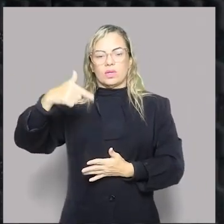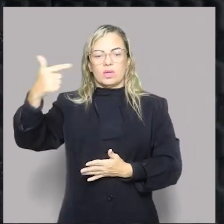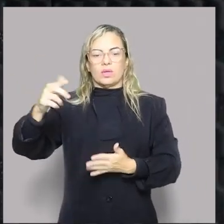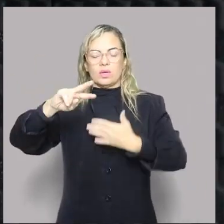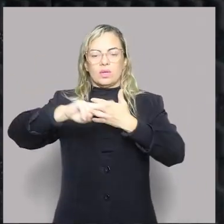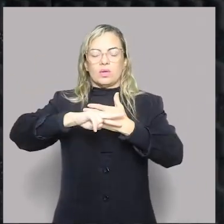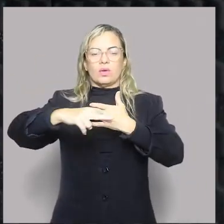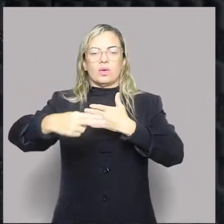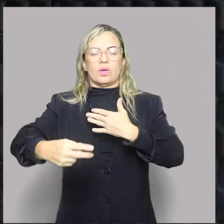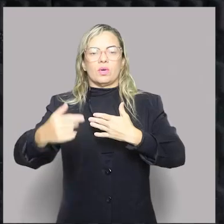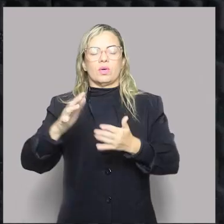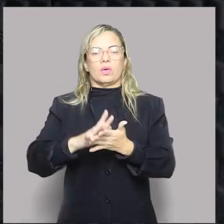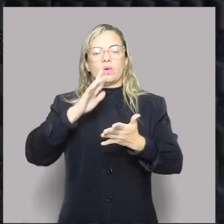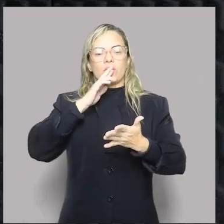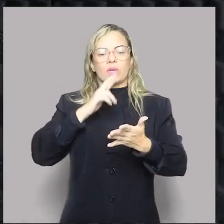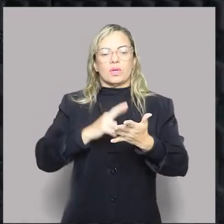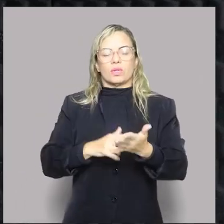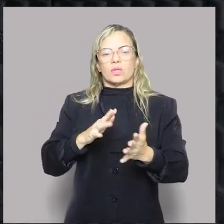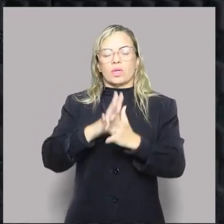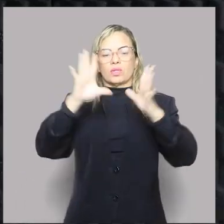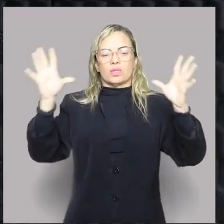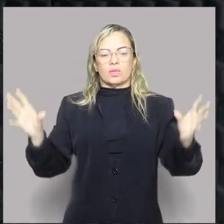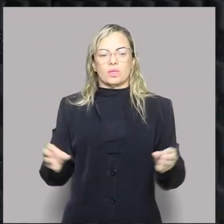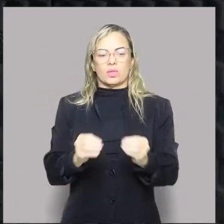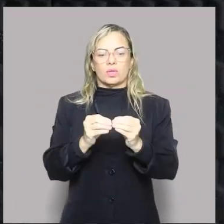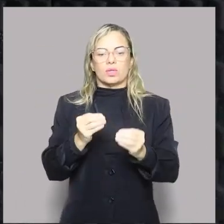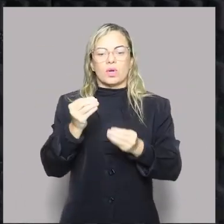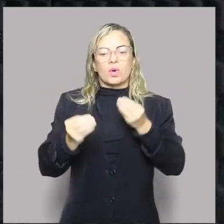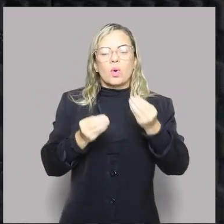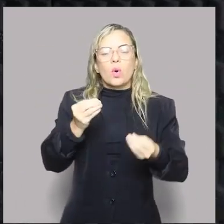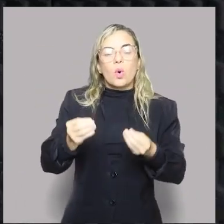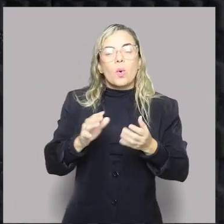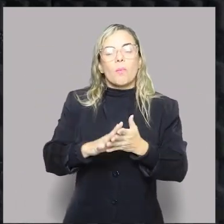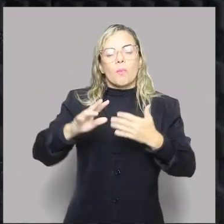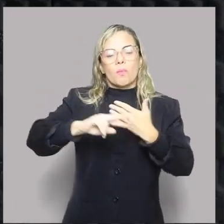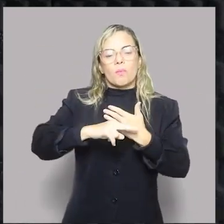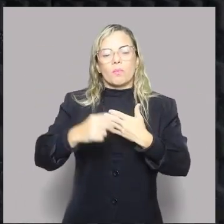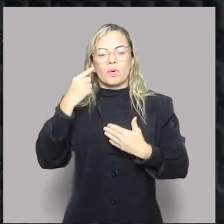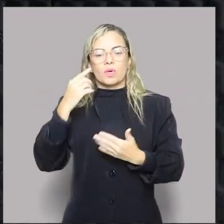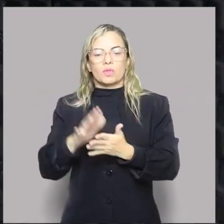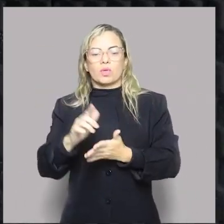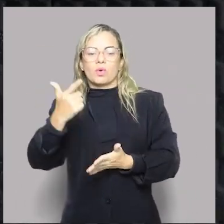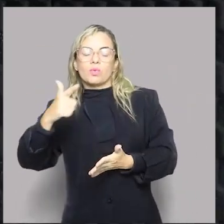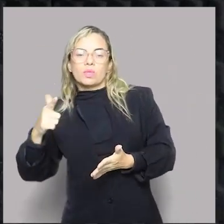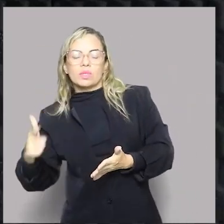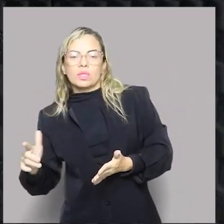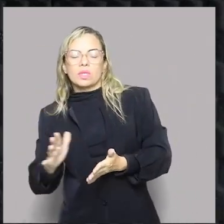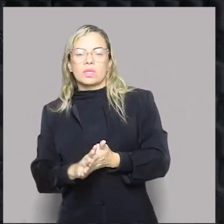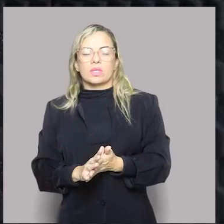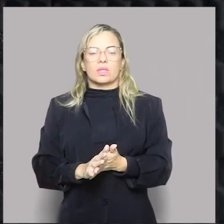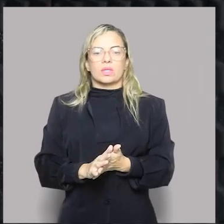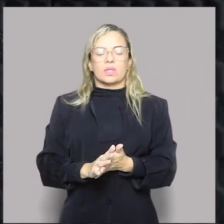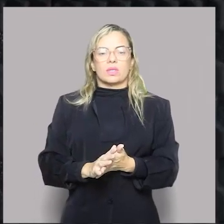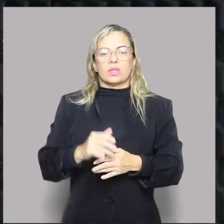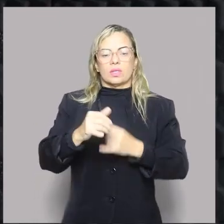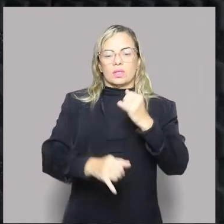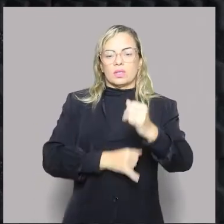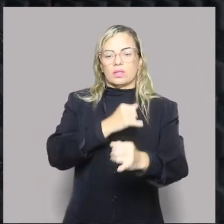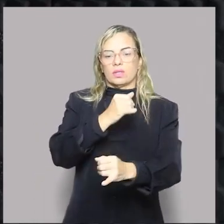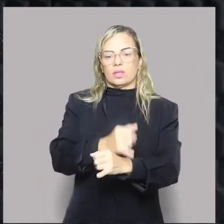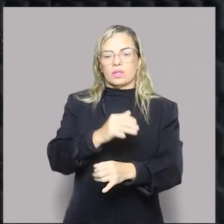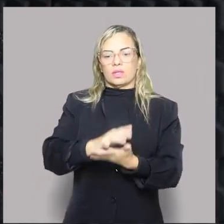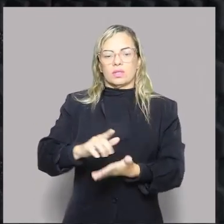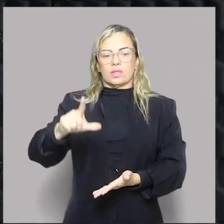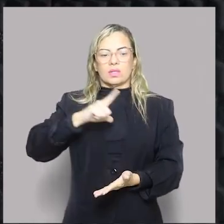ela precisa ser ampliada exatamente para facilitar o processo, né, de transações bancárias